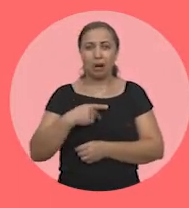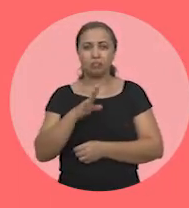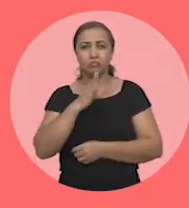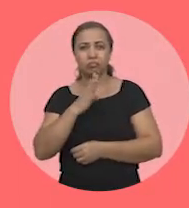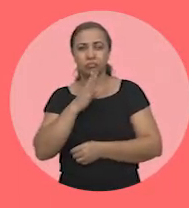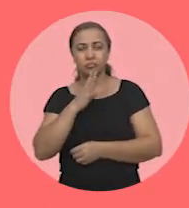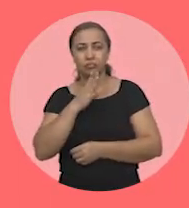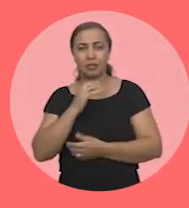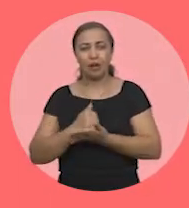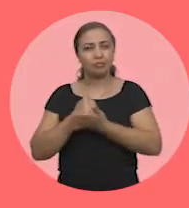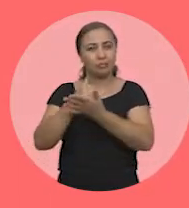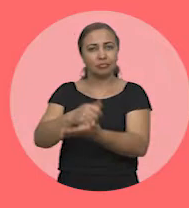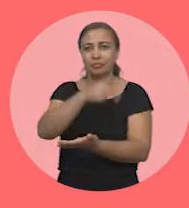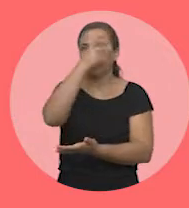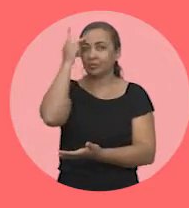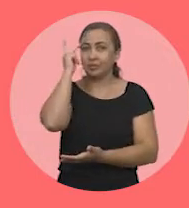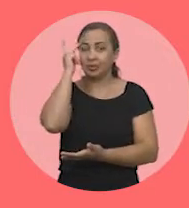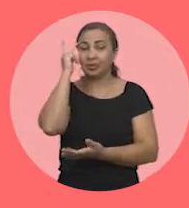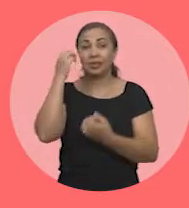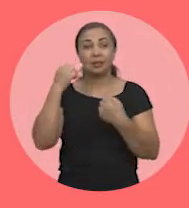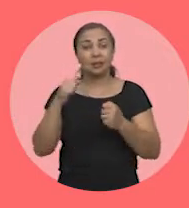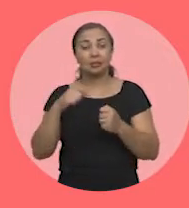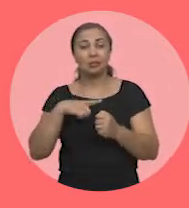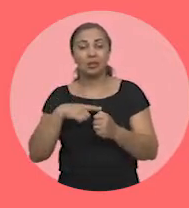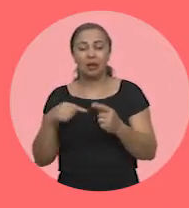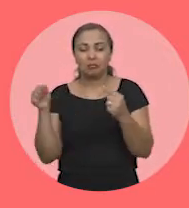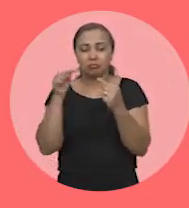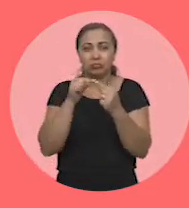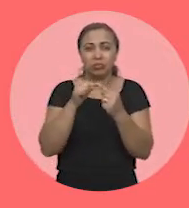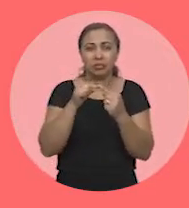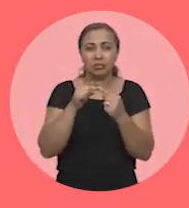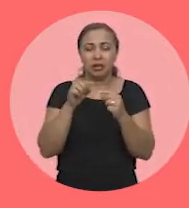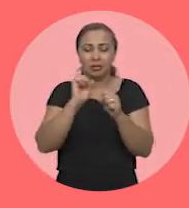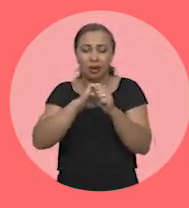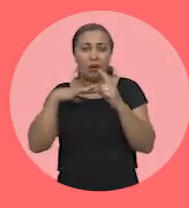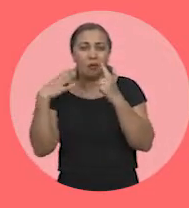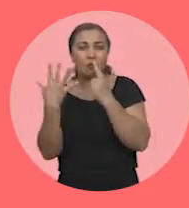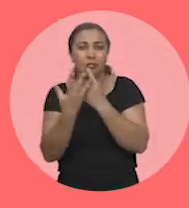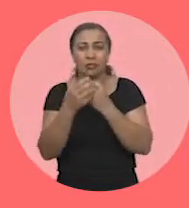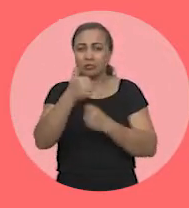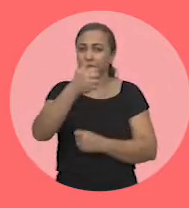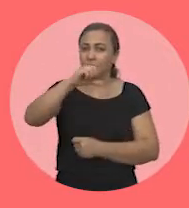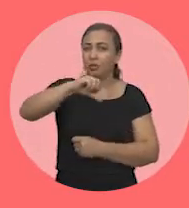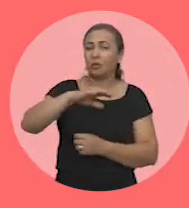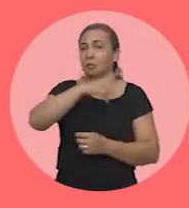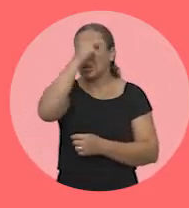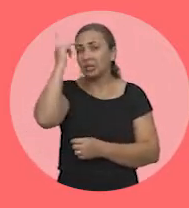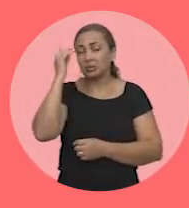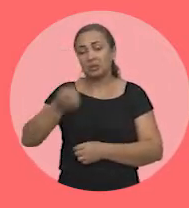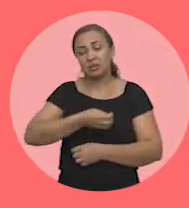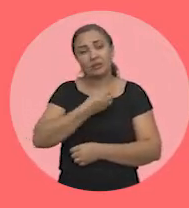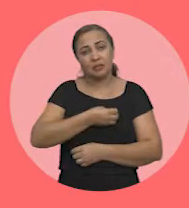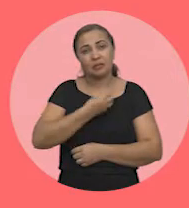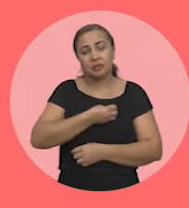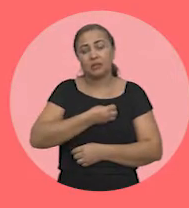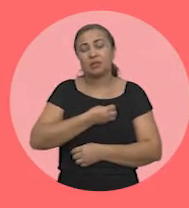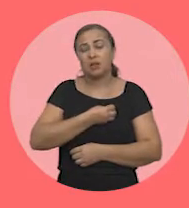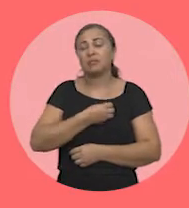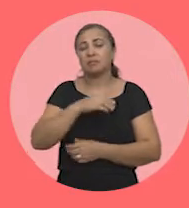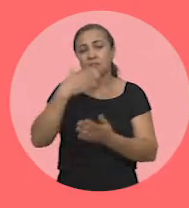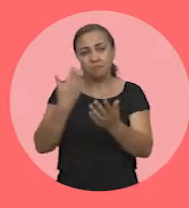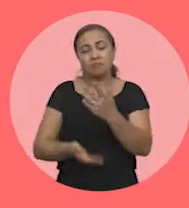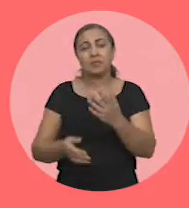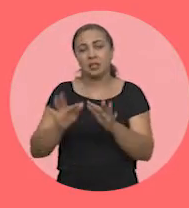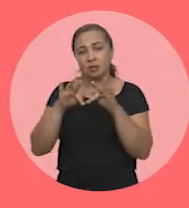autoconhecimento apoio a pessoas em situações que foram afetadas diretamente pelas 19 ou pessoas que